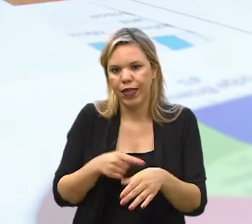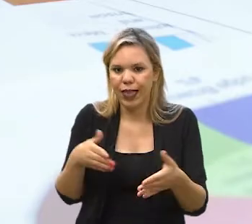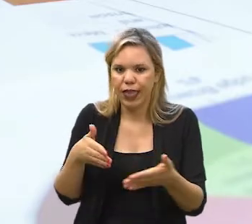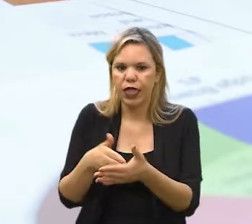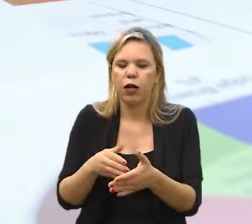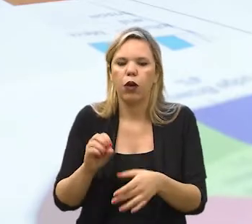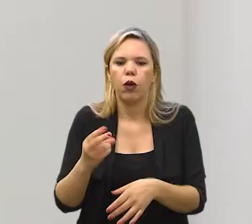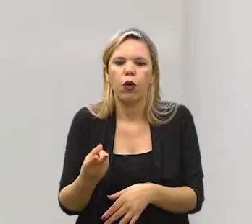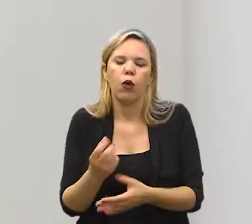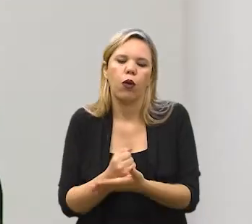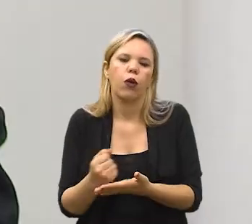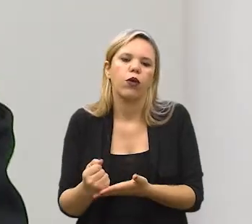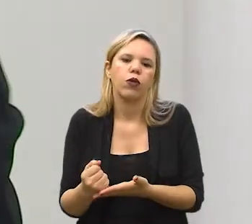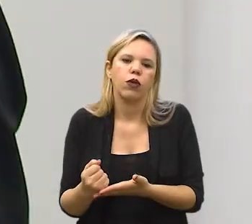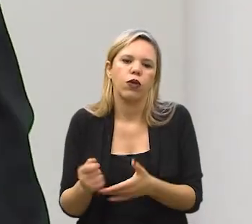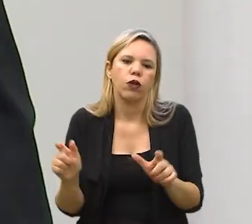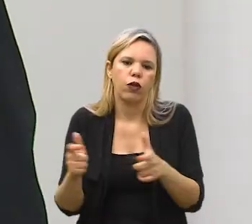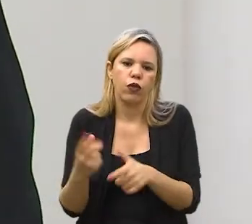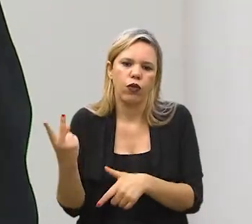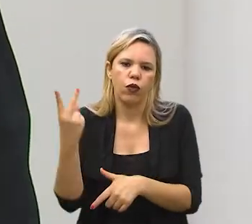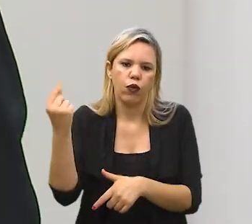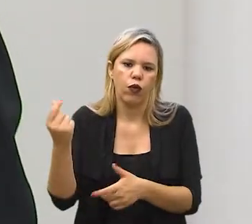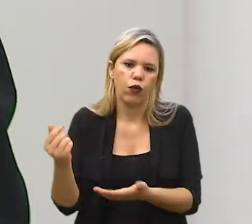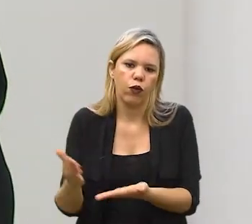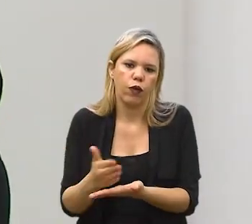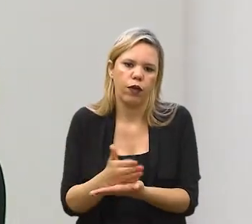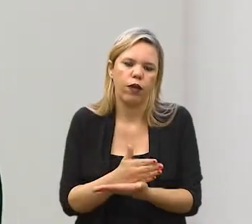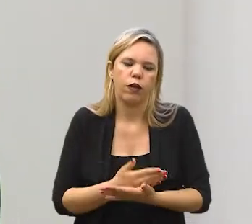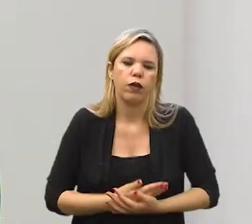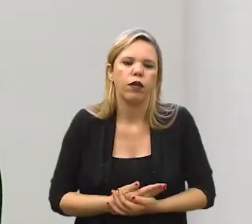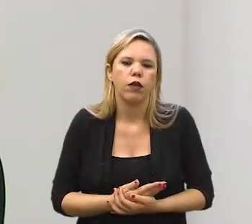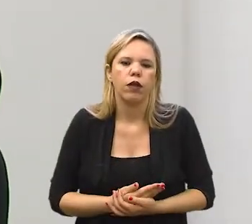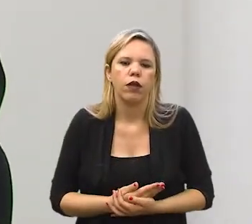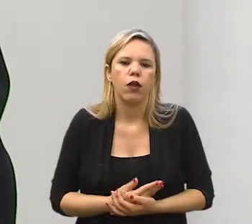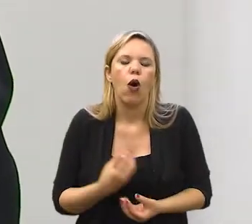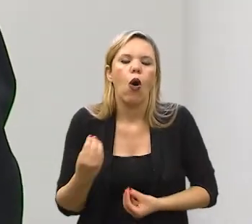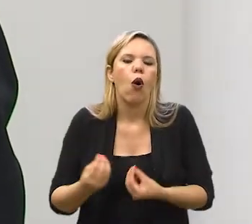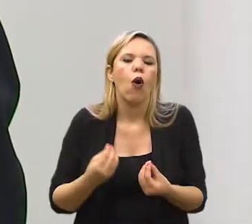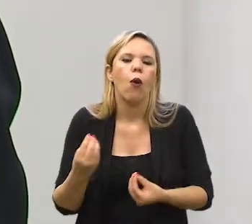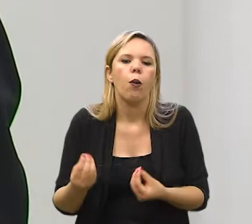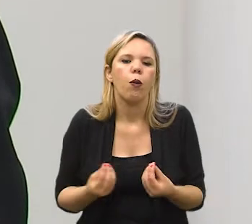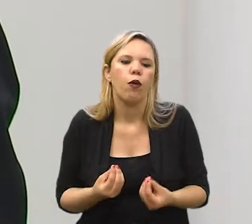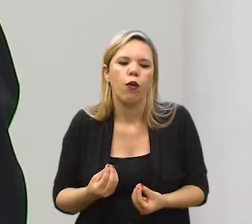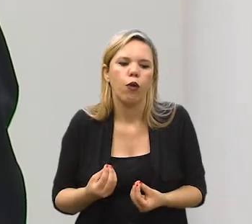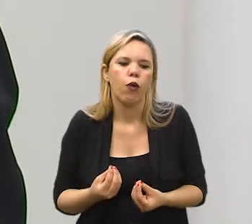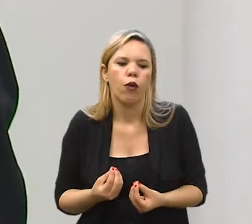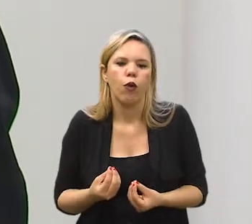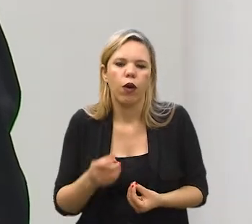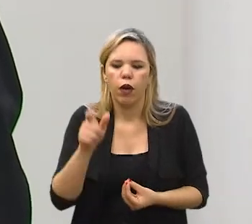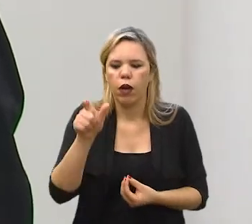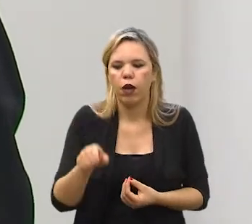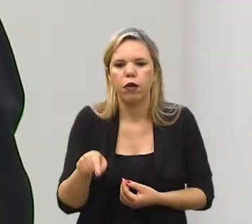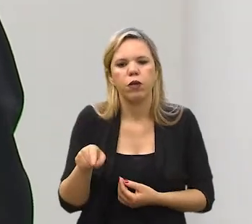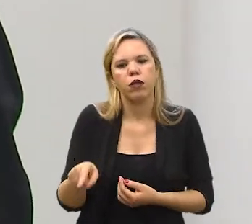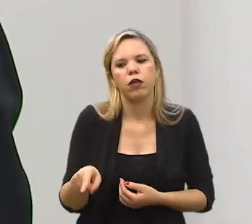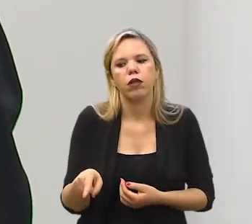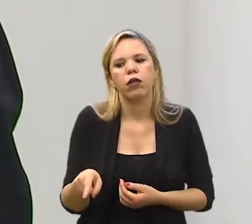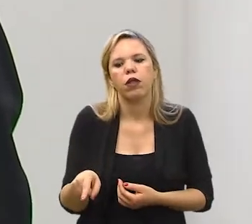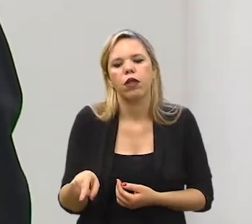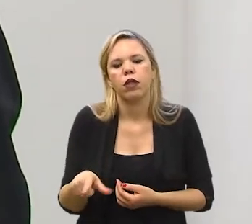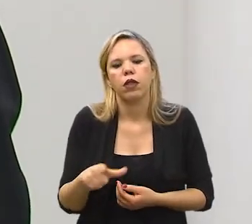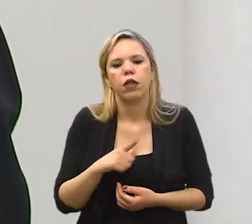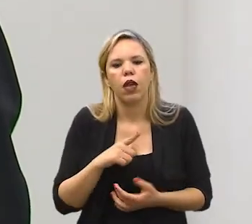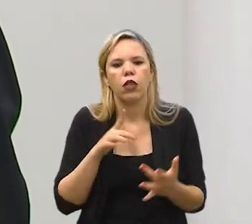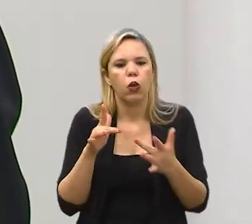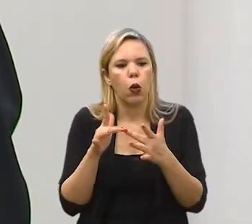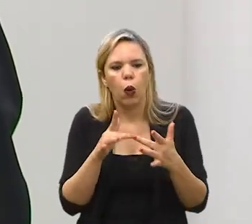ou amortizar o contrato e diminuir o valor da parcela. Em que forma que... Como que a pessoa ela deve se manter